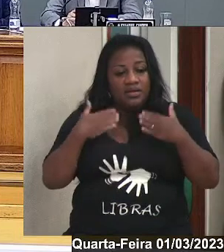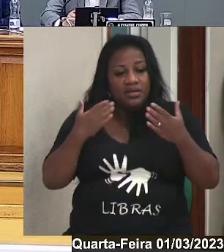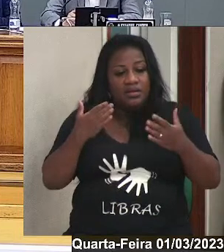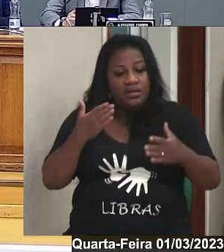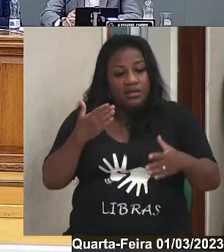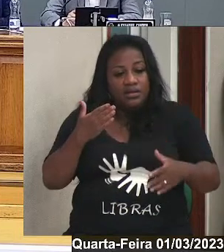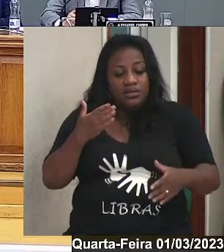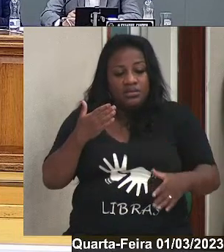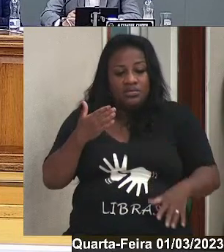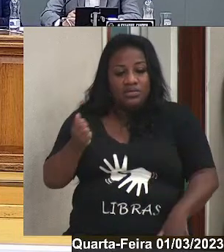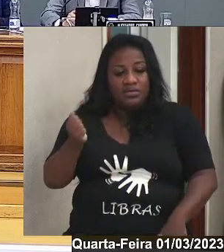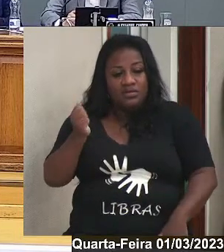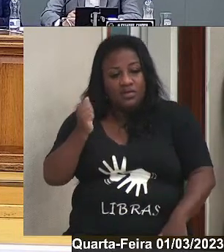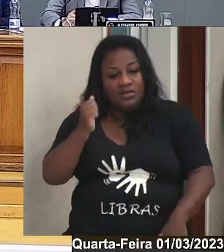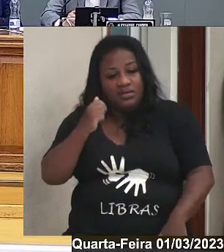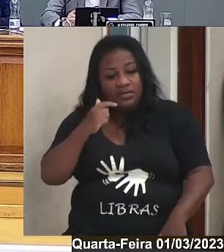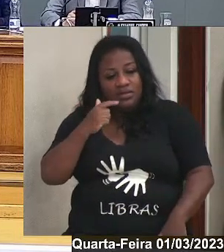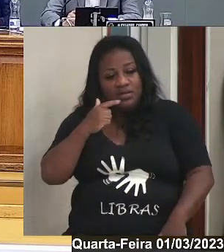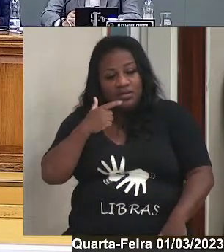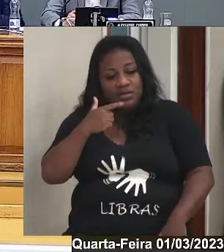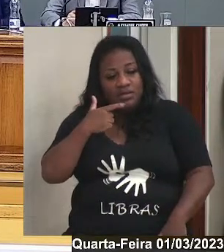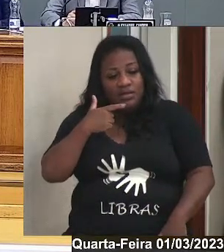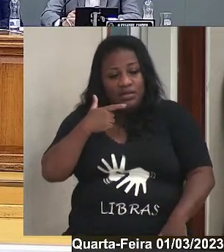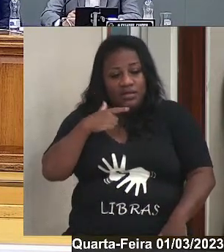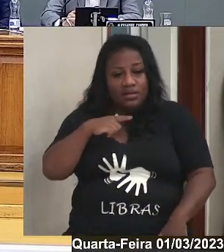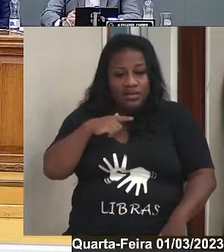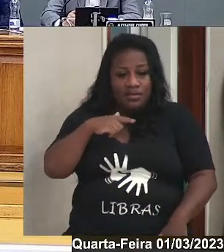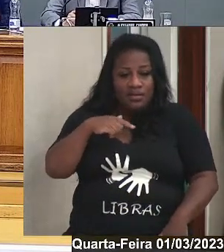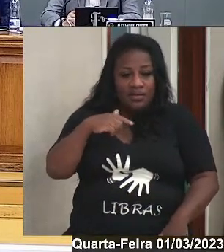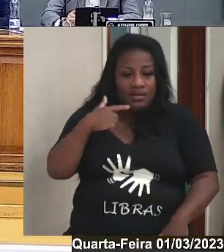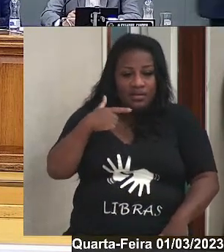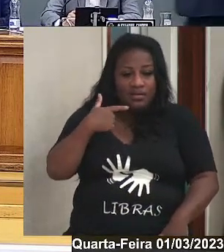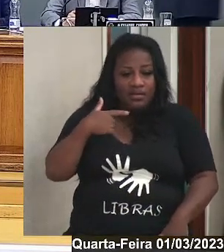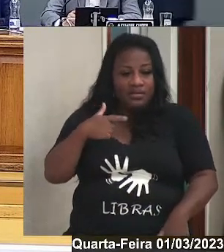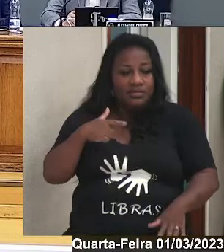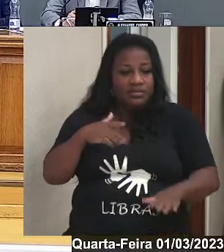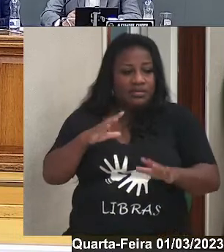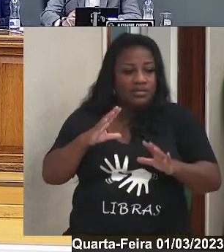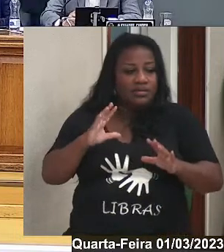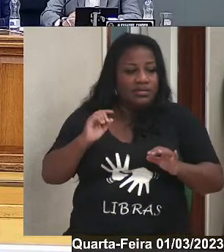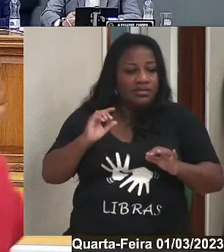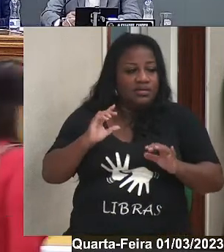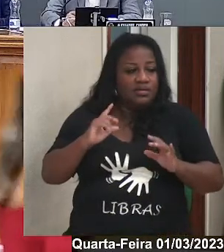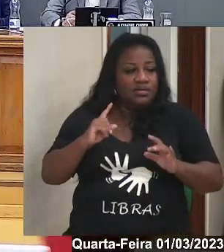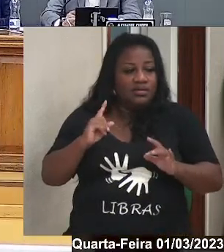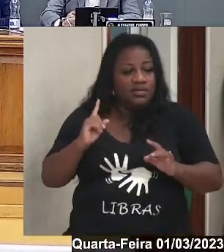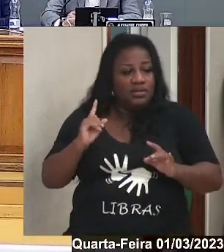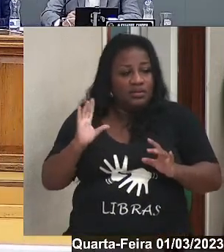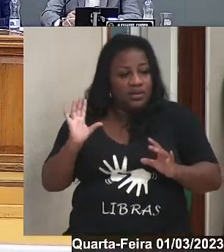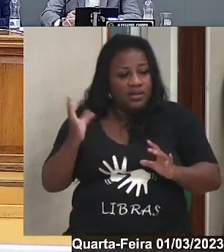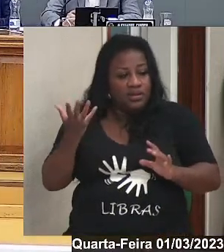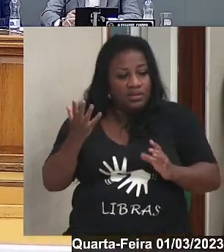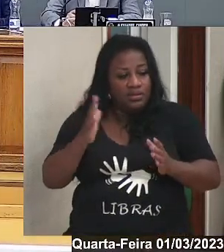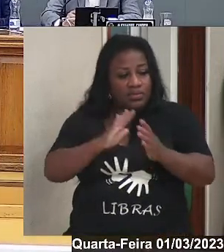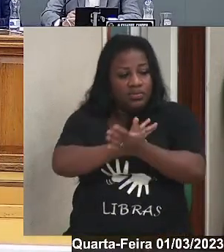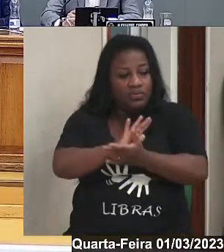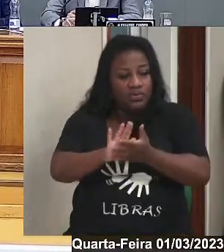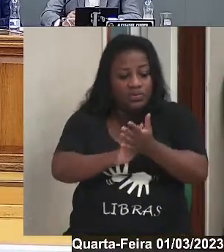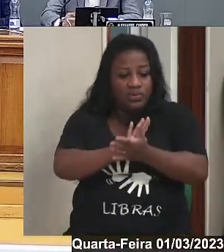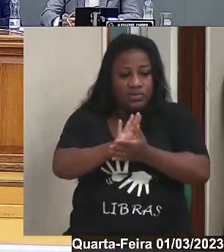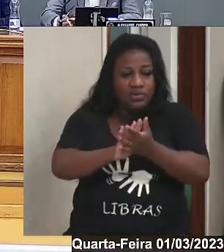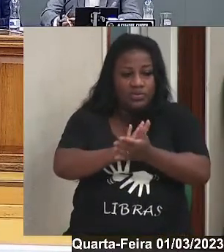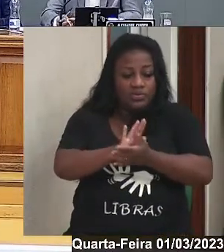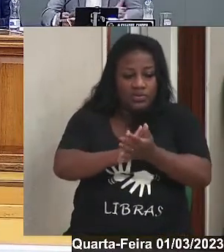estão aqui fazendo uma moção de aplauso a um GCM que não vai mudar nada na vida dele, não vai mudar nada na segurança pública de Imbu. E